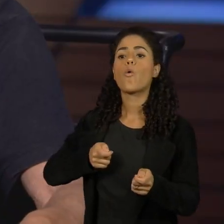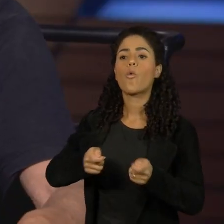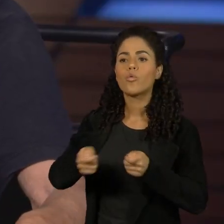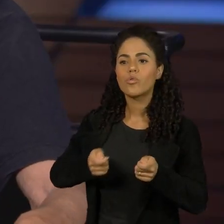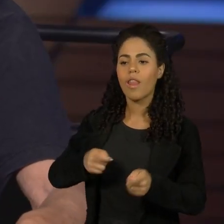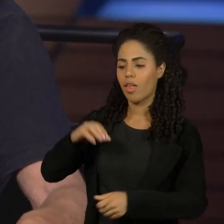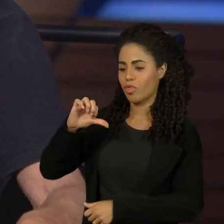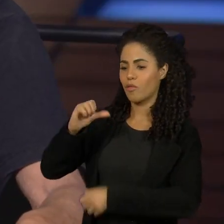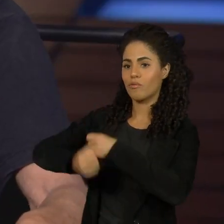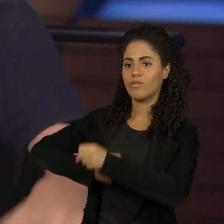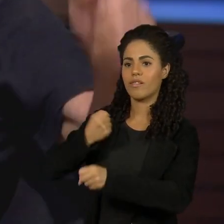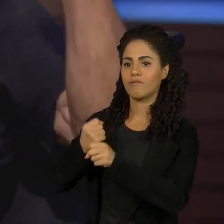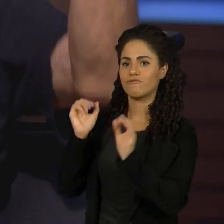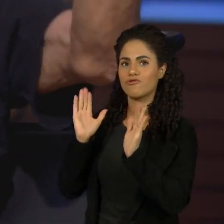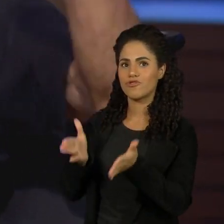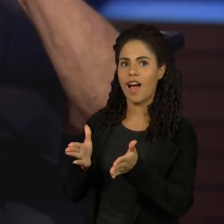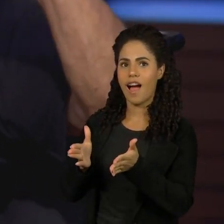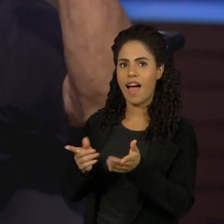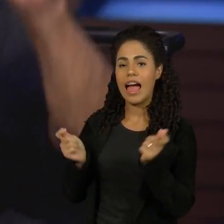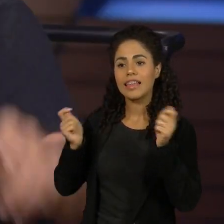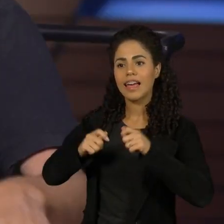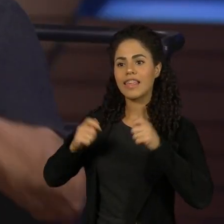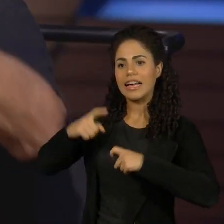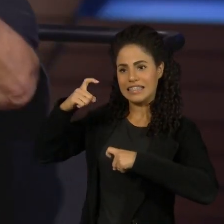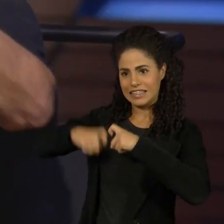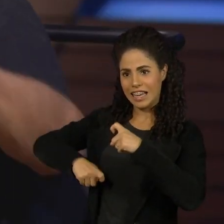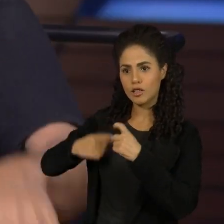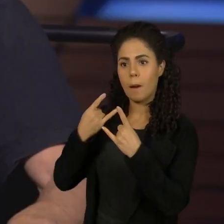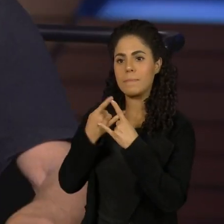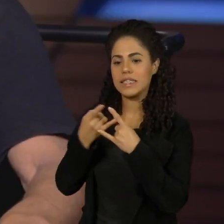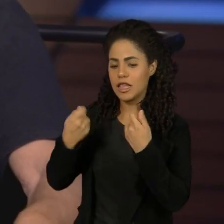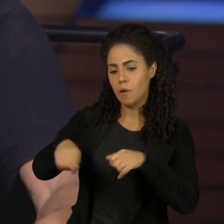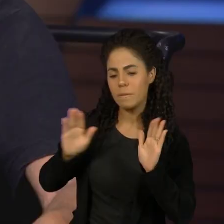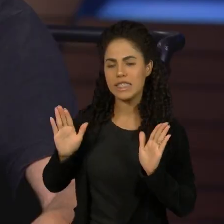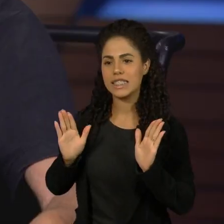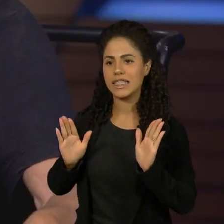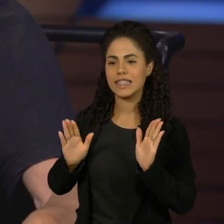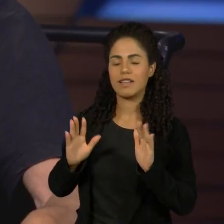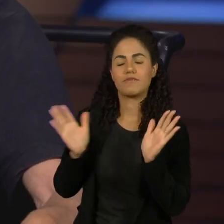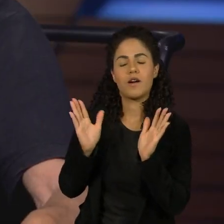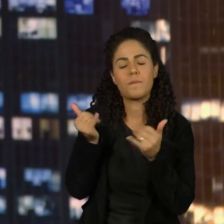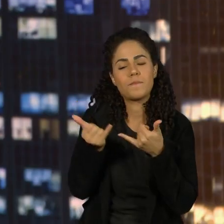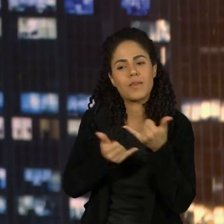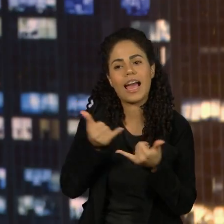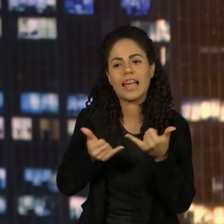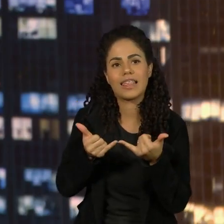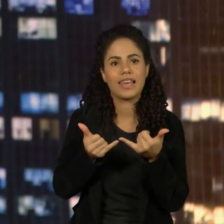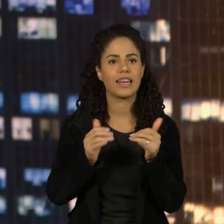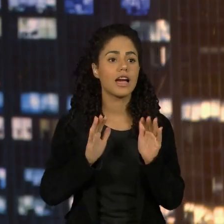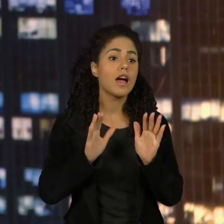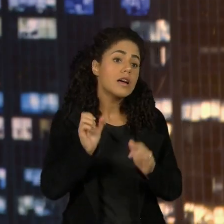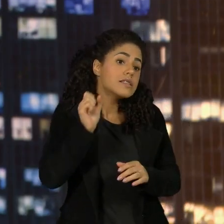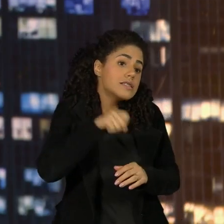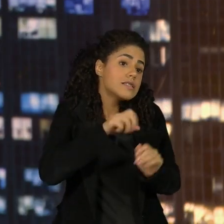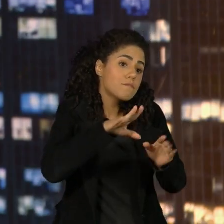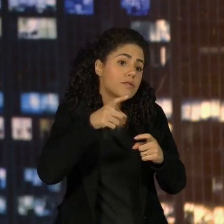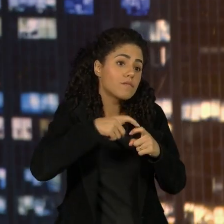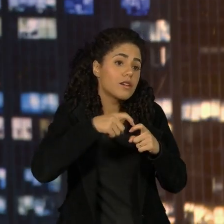anos. Caramba. Já posso transar sem camisinha? Não, nada disso, né? Mas sim, a medicina diz que sim. Pode